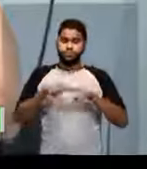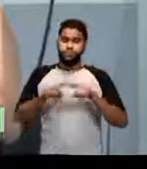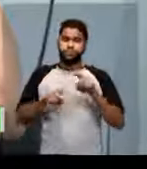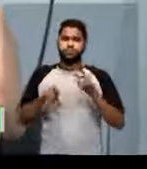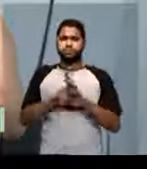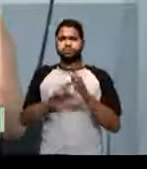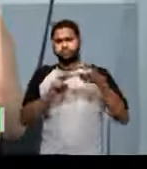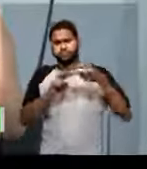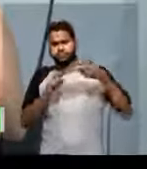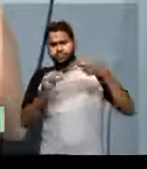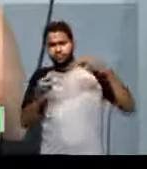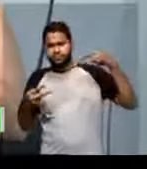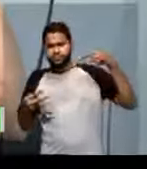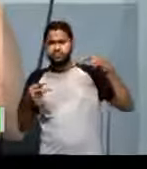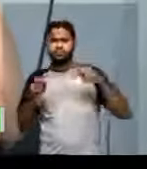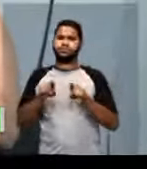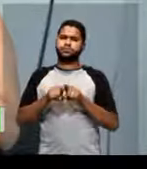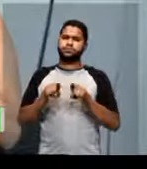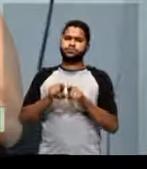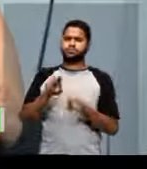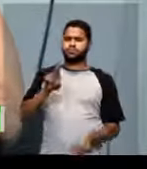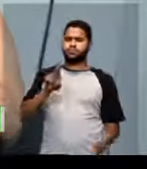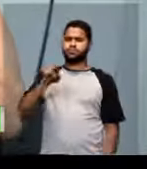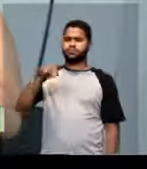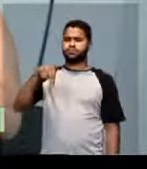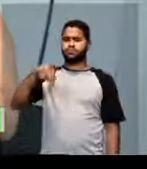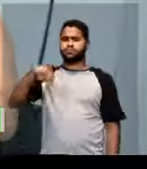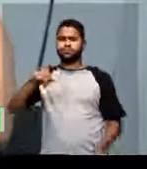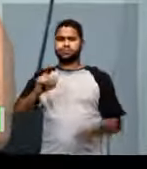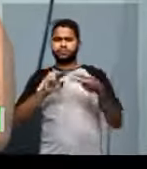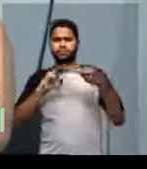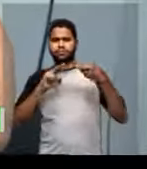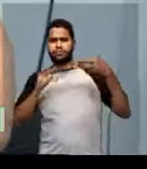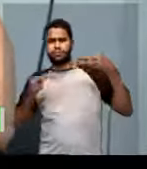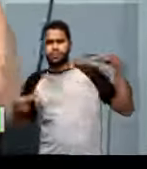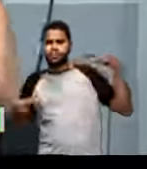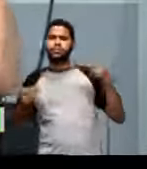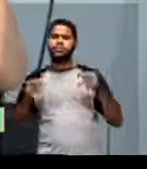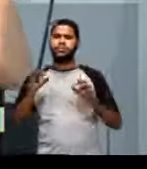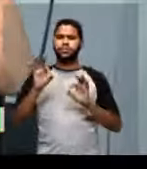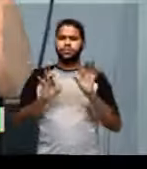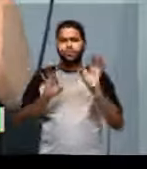genético, né, o DNA, o RNA, e esse material ele pode estar organizado,